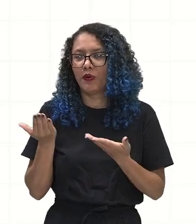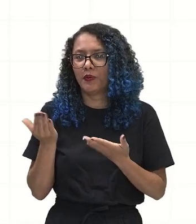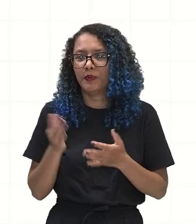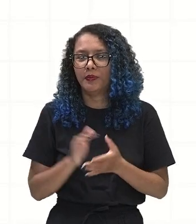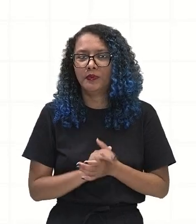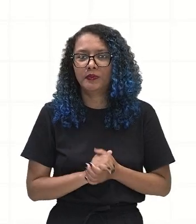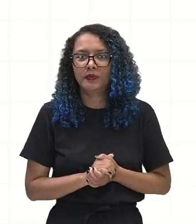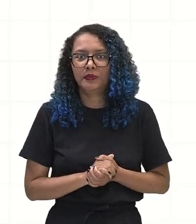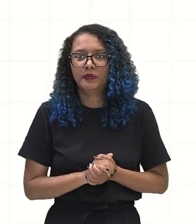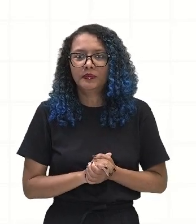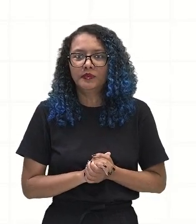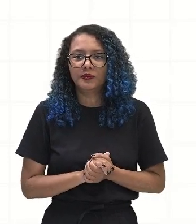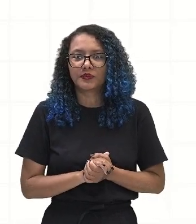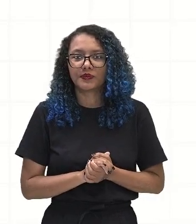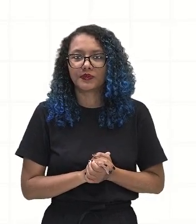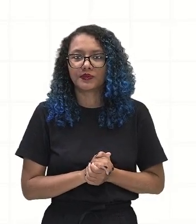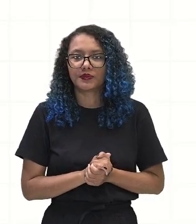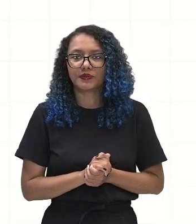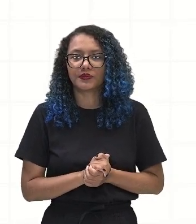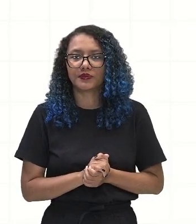Ó,